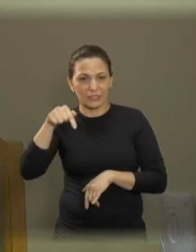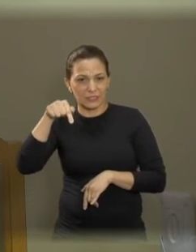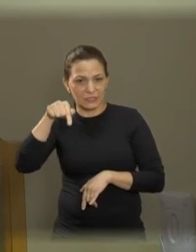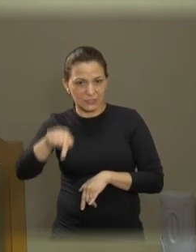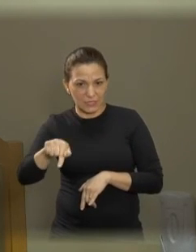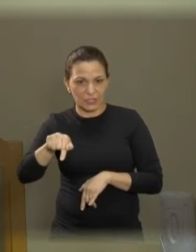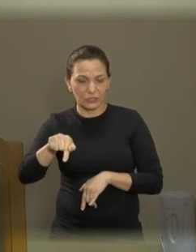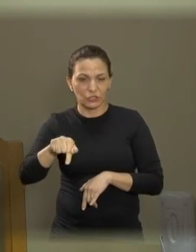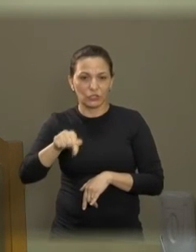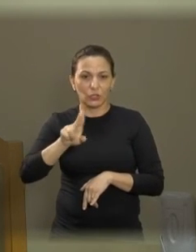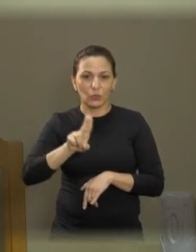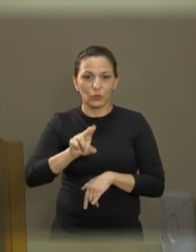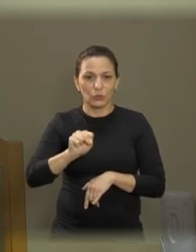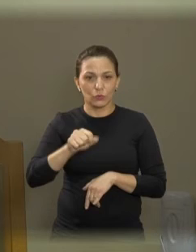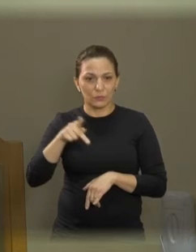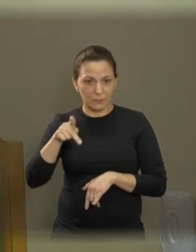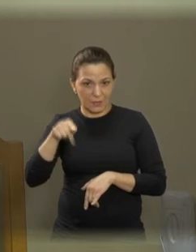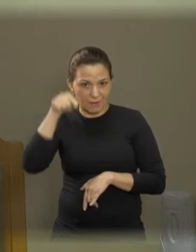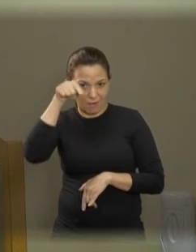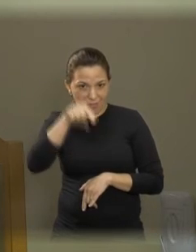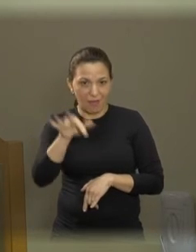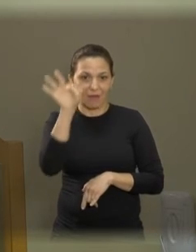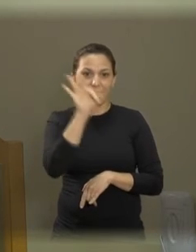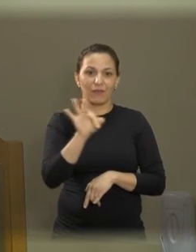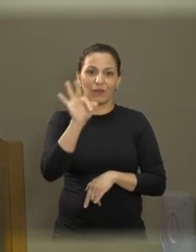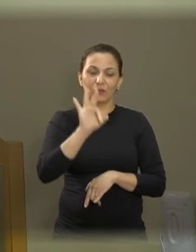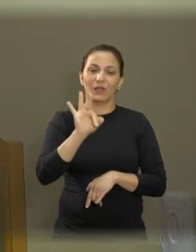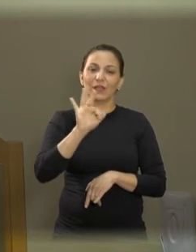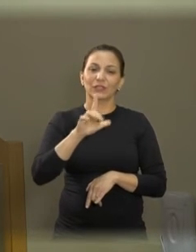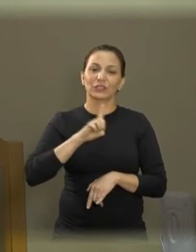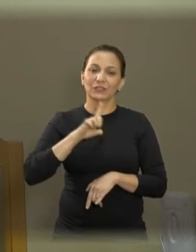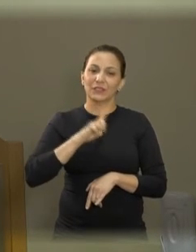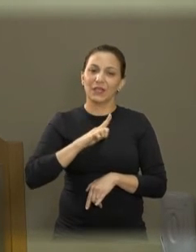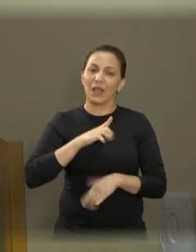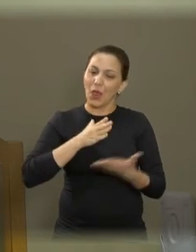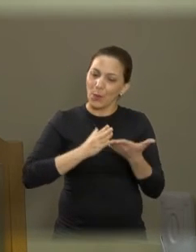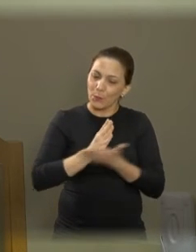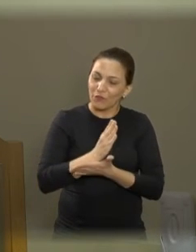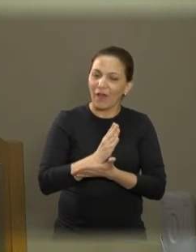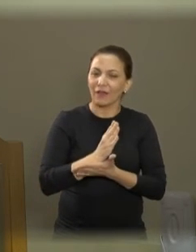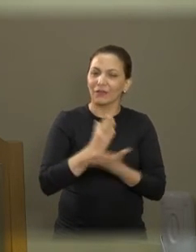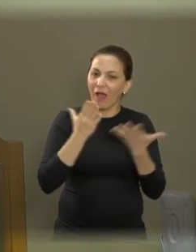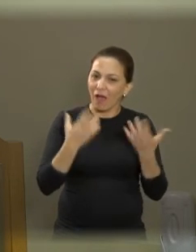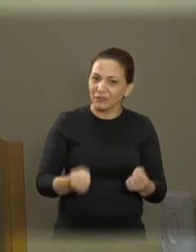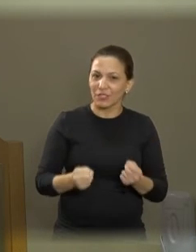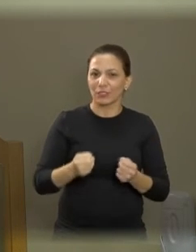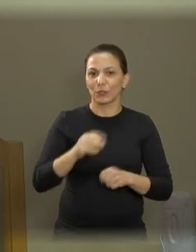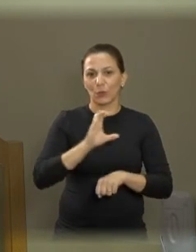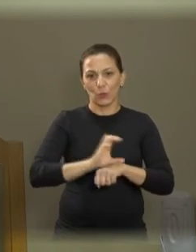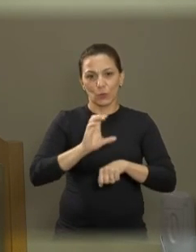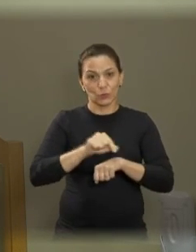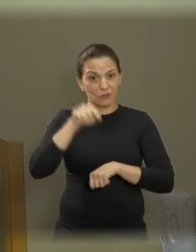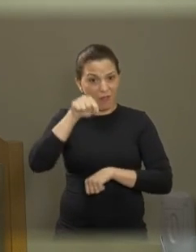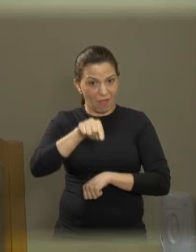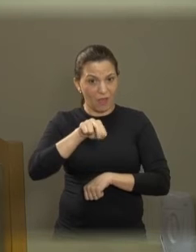mestrado na USP, porque ele tinha sido reconhecido como tal, né? Então,